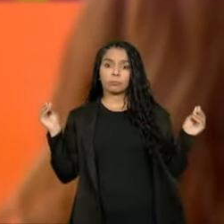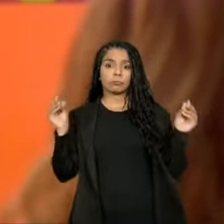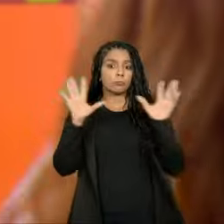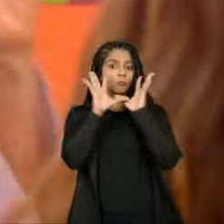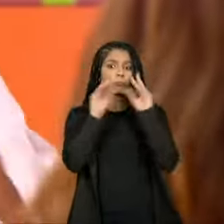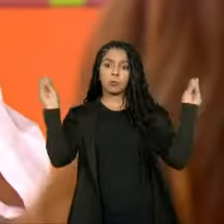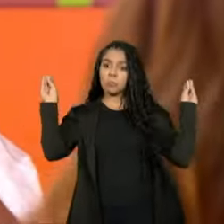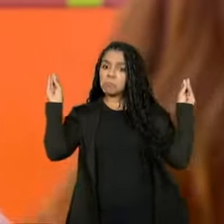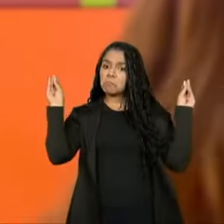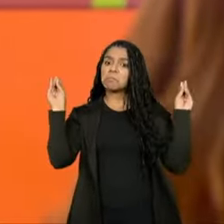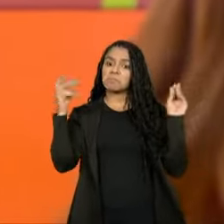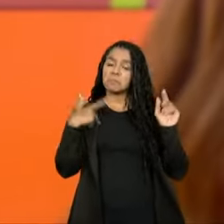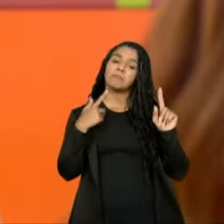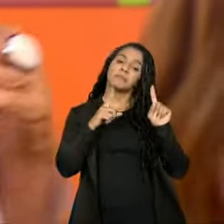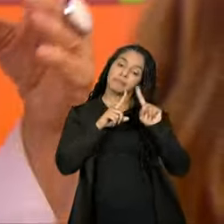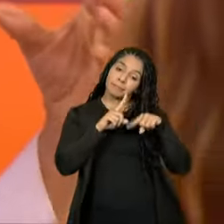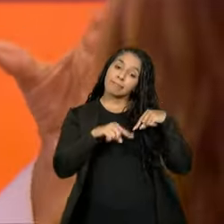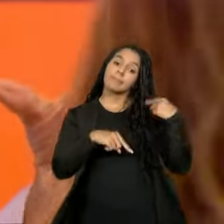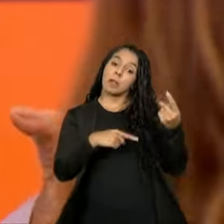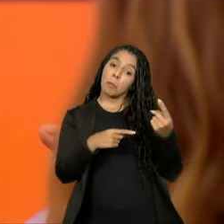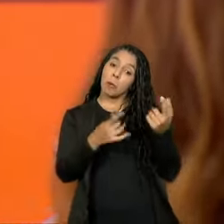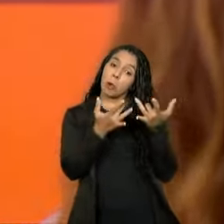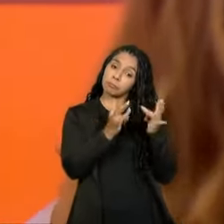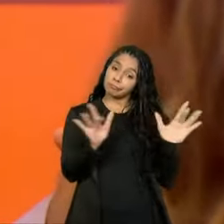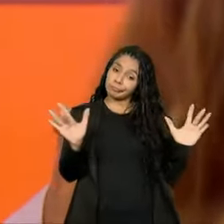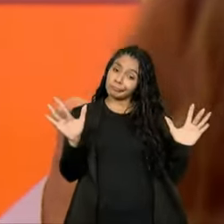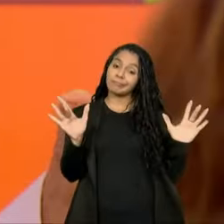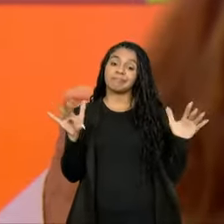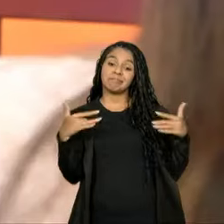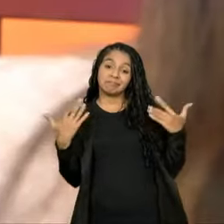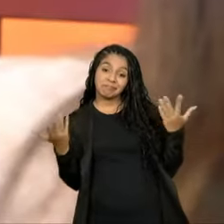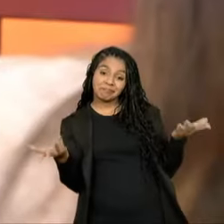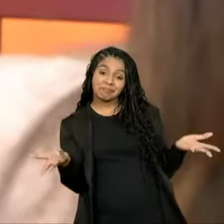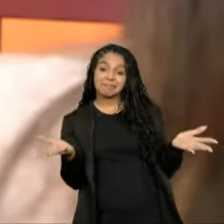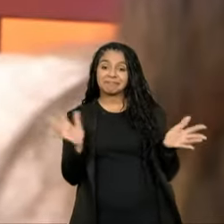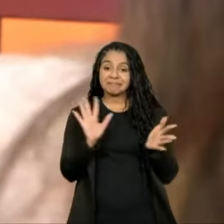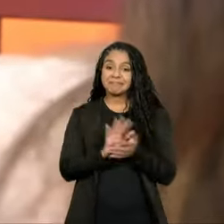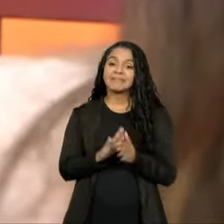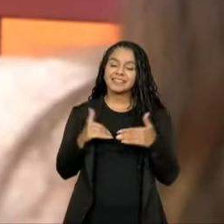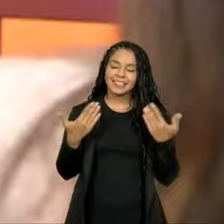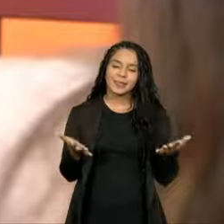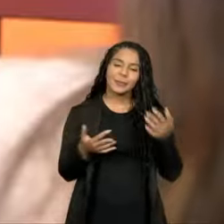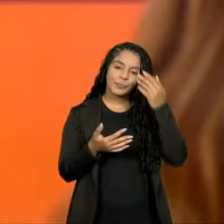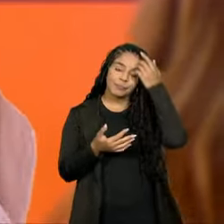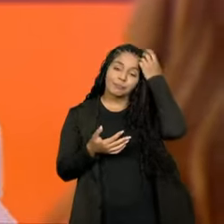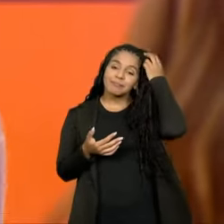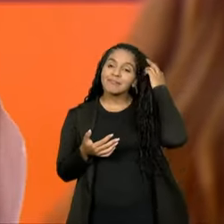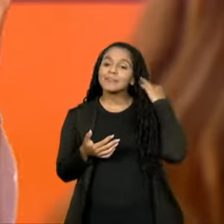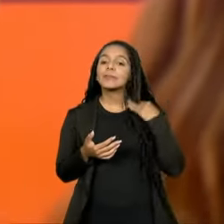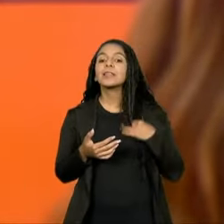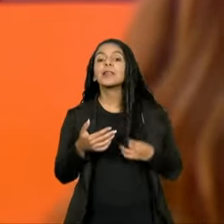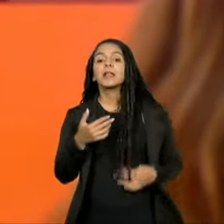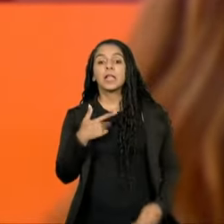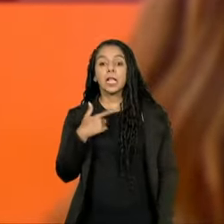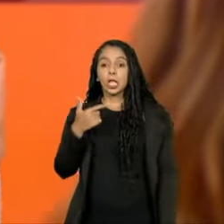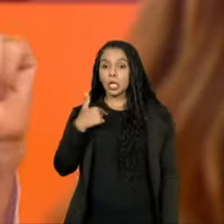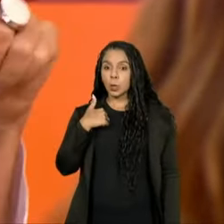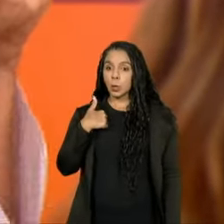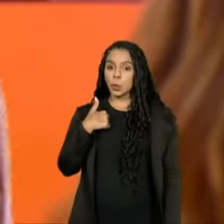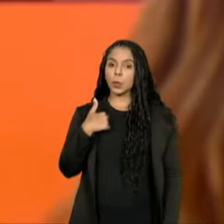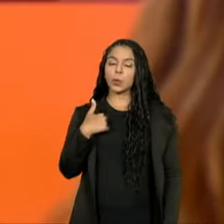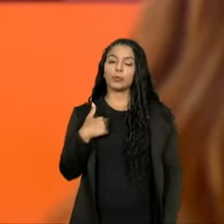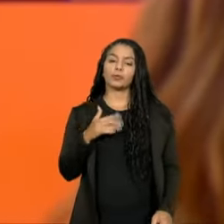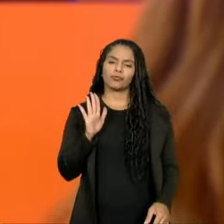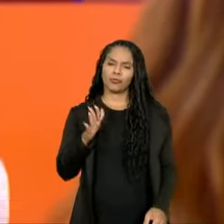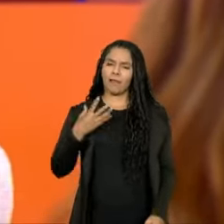xuxa, sabe? Depois a coisa acabou. Acabou. Então, e eu já